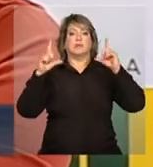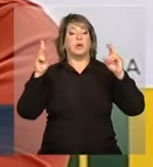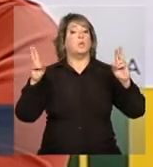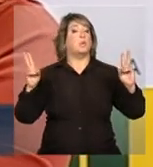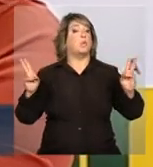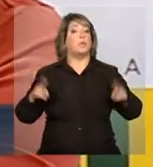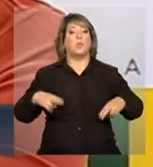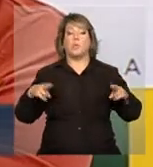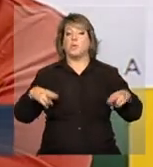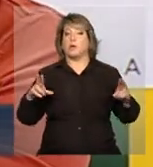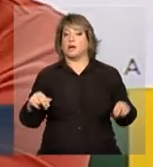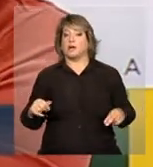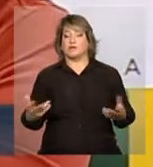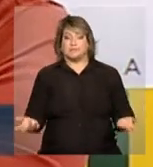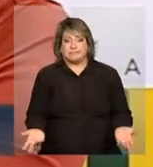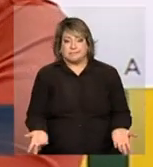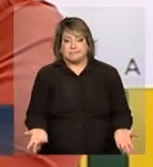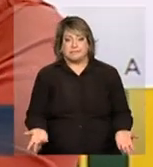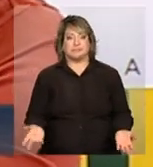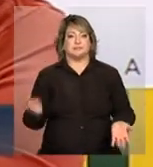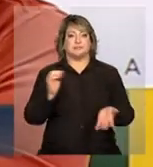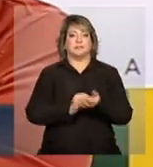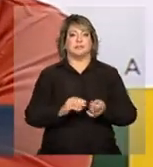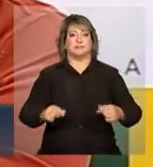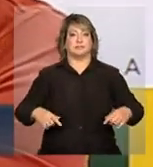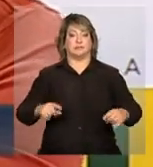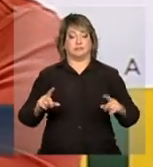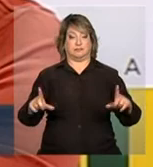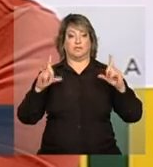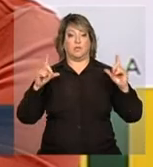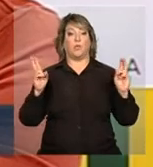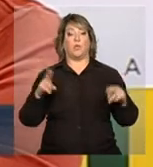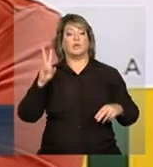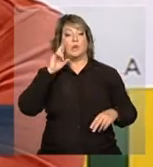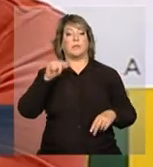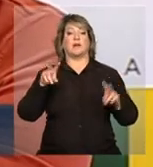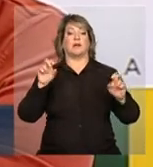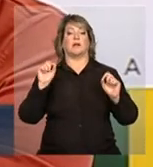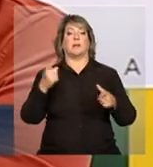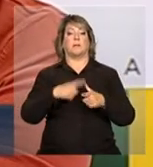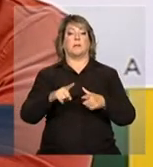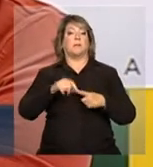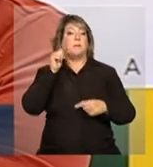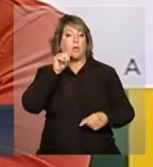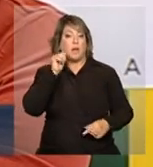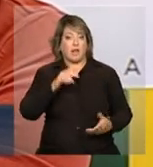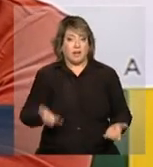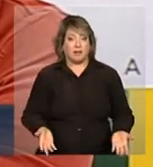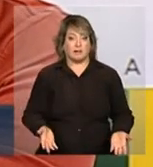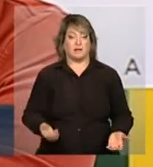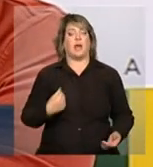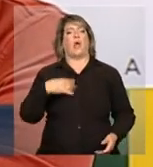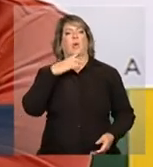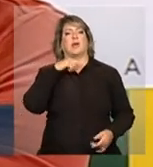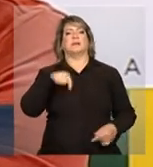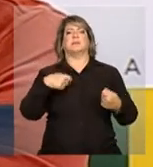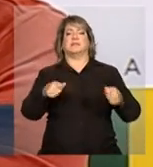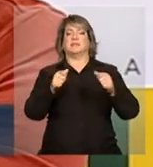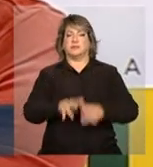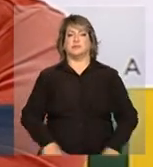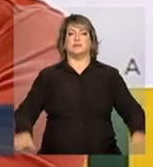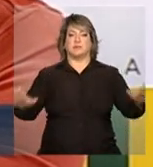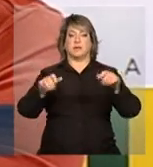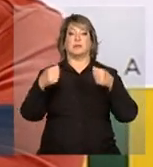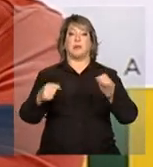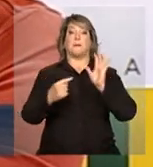nunca fiz chamada, nunca nos colocamos para ver a questão da mulher. E eu acho que isso aqui tem que ser distribuído, tem